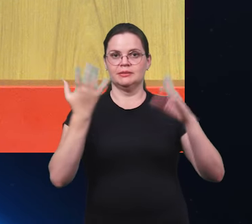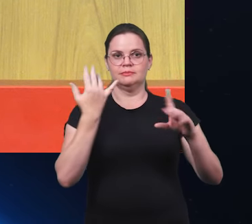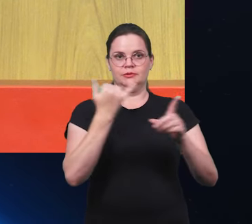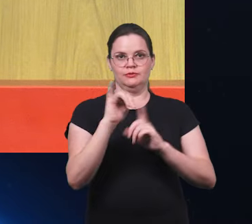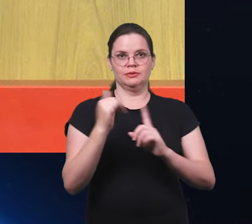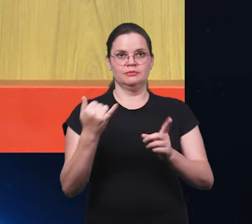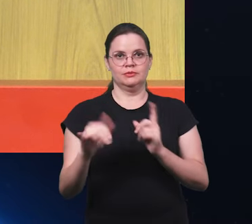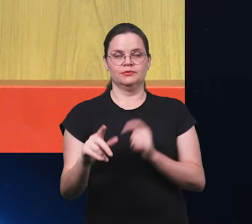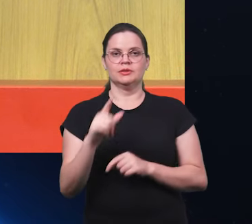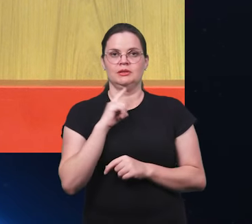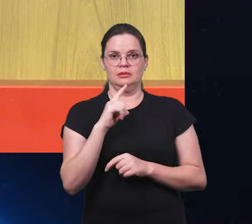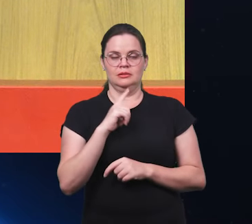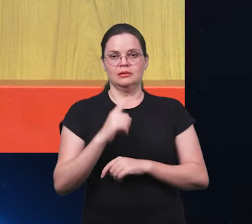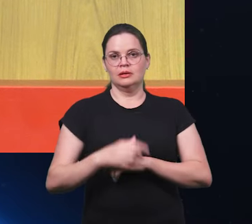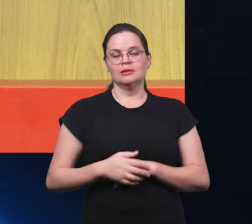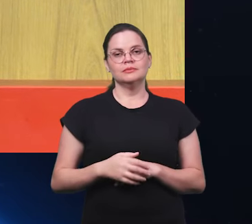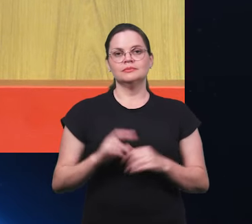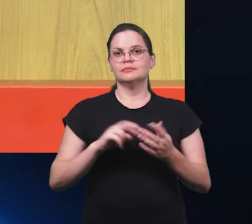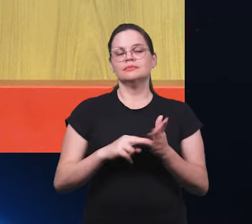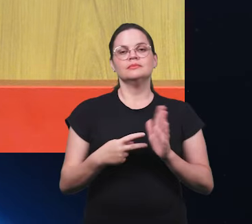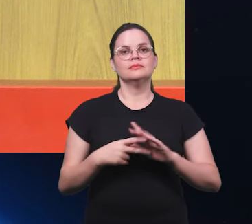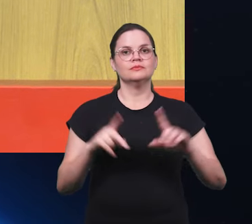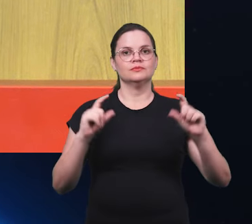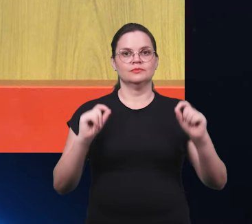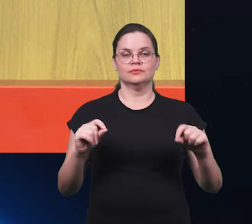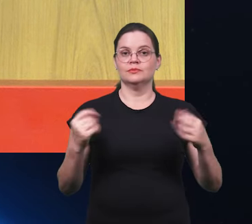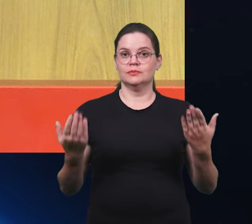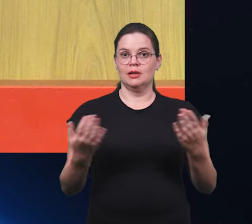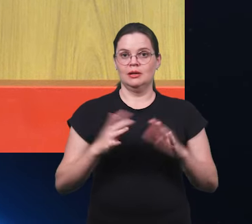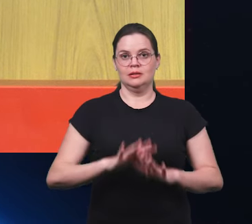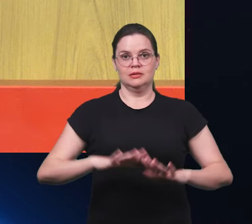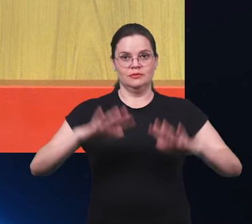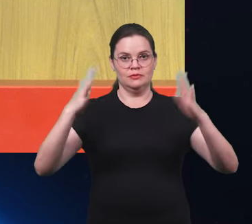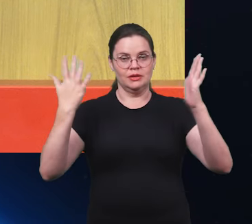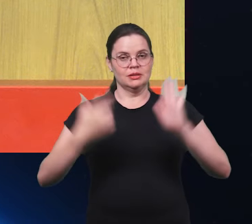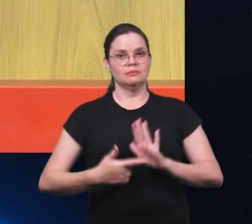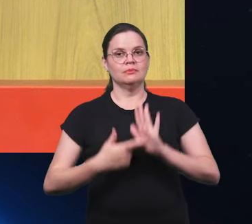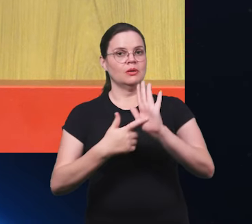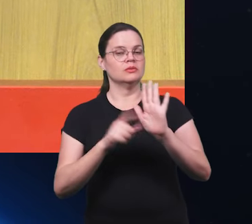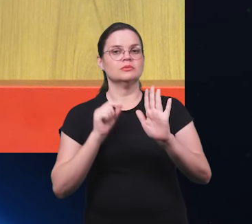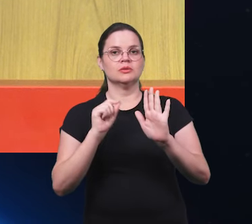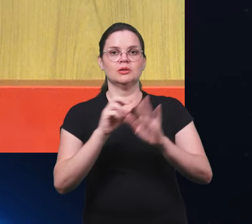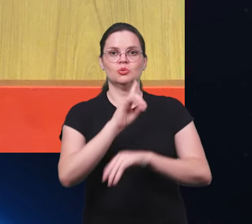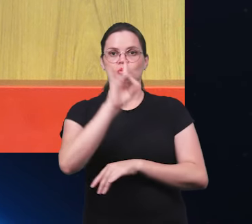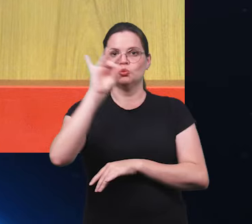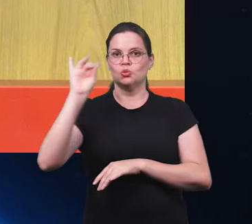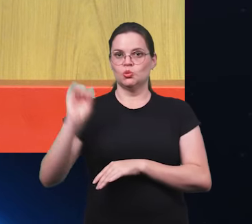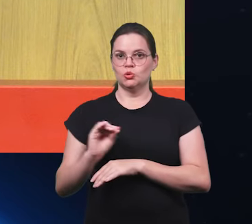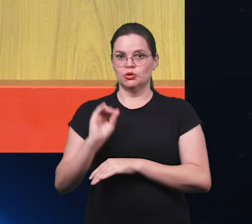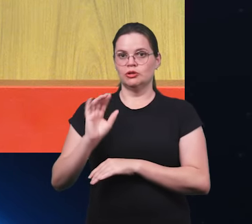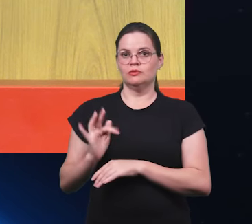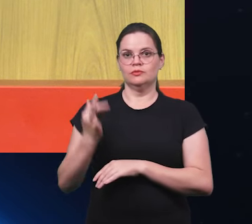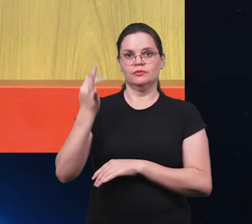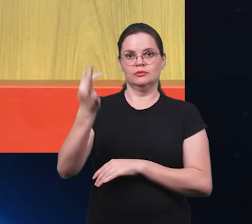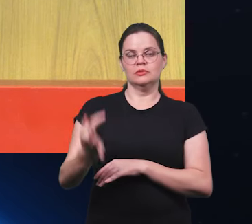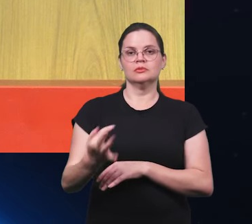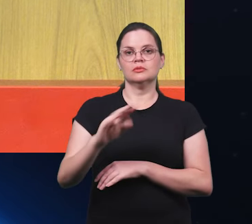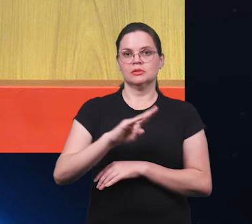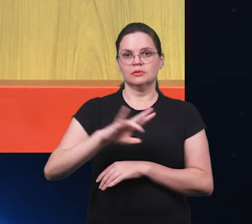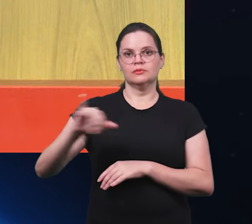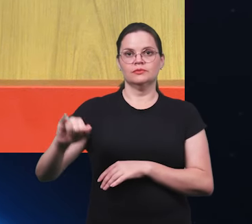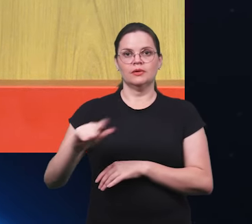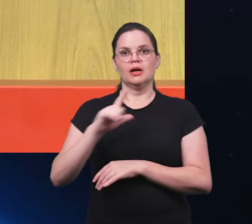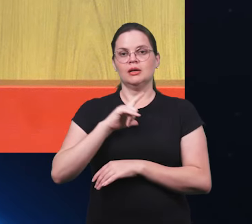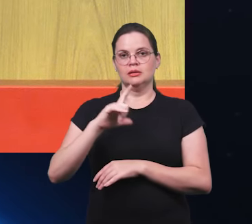proféticas, ou seja, elas anunciavam que um dia o seu verdadeiro significado, que